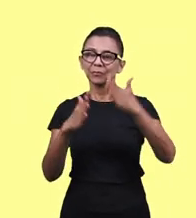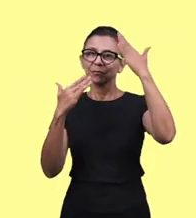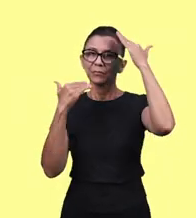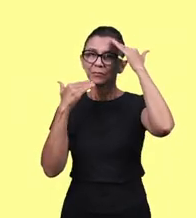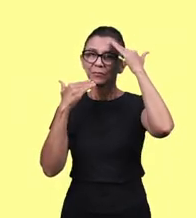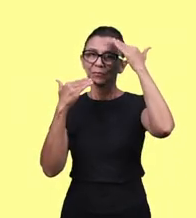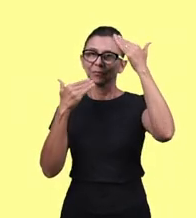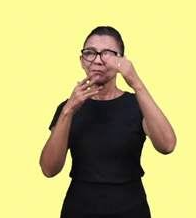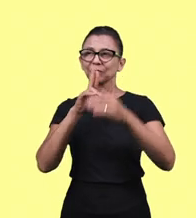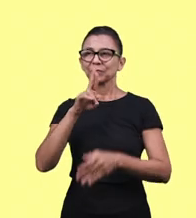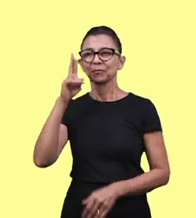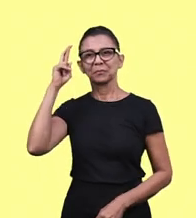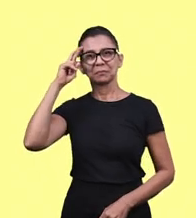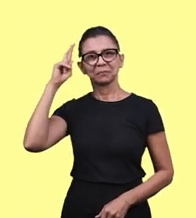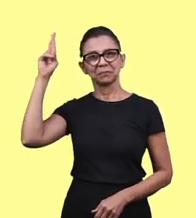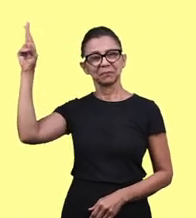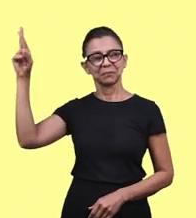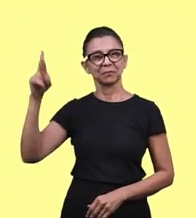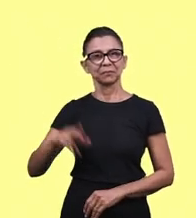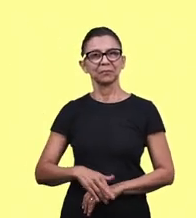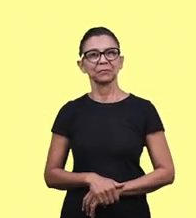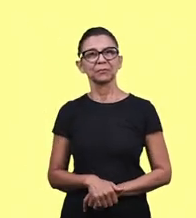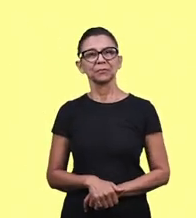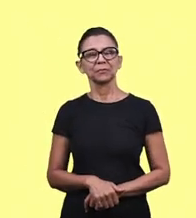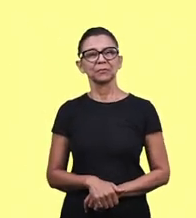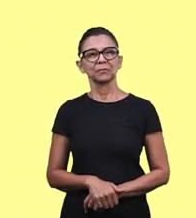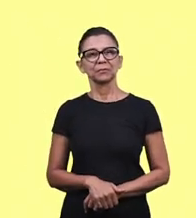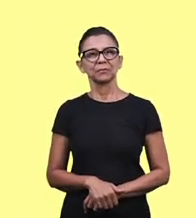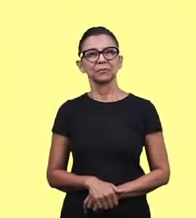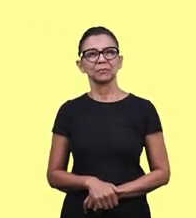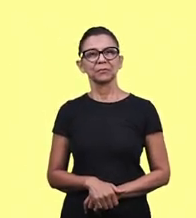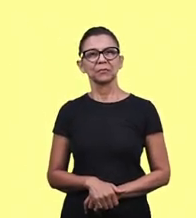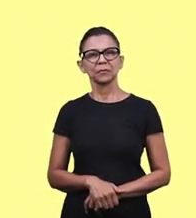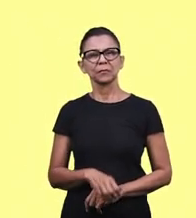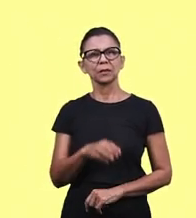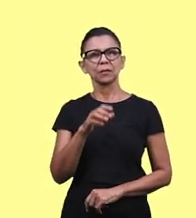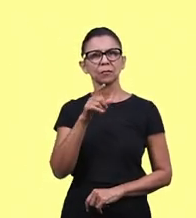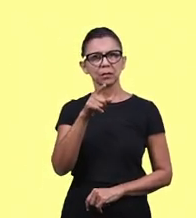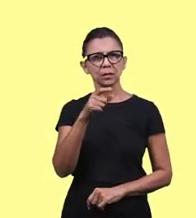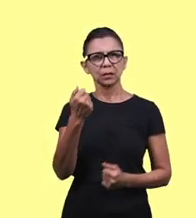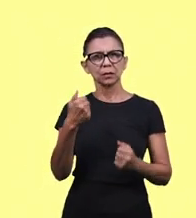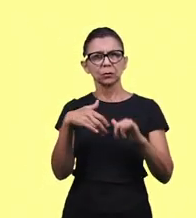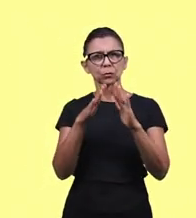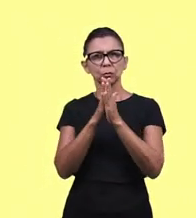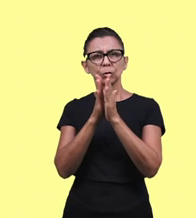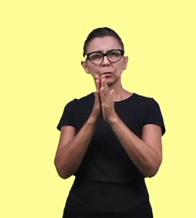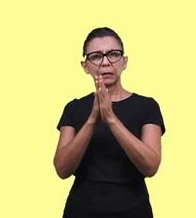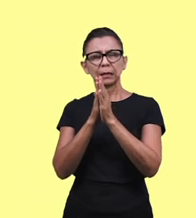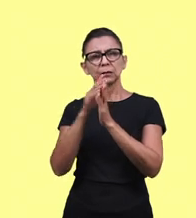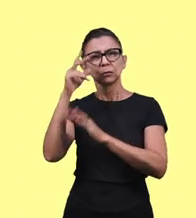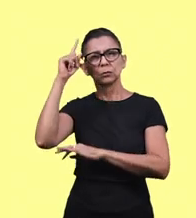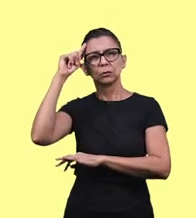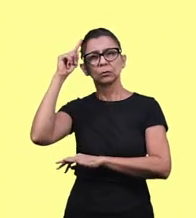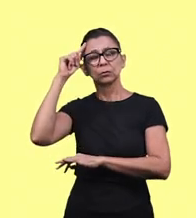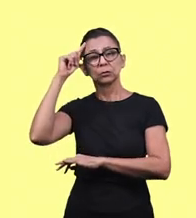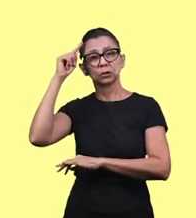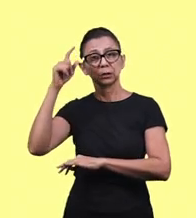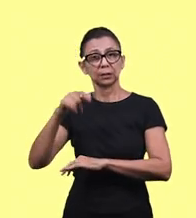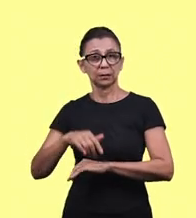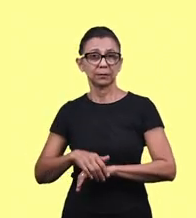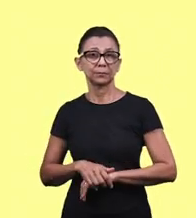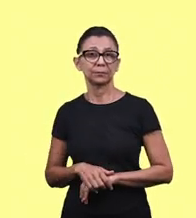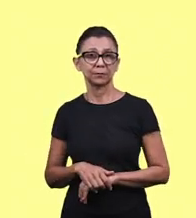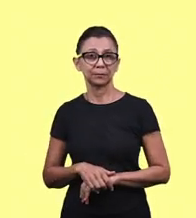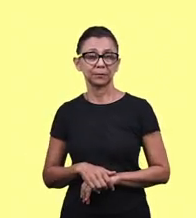glorifique o nome do Senhor. Então, eu digo a você, adolescente, ore todos os dias, peça ao Senhor que o mesmo poder